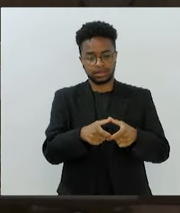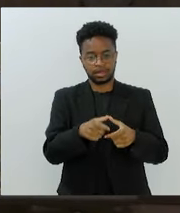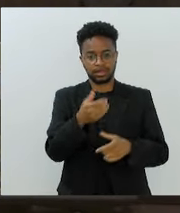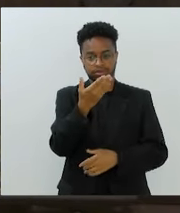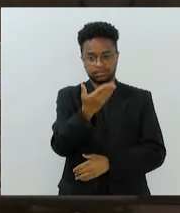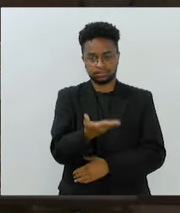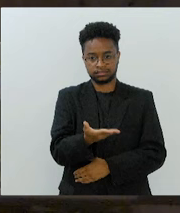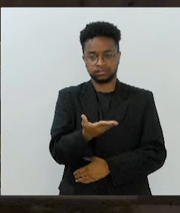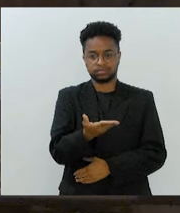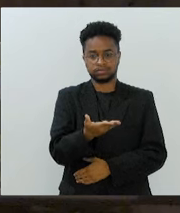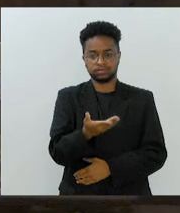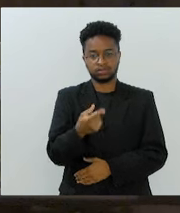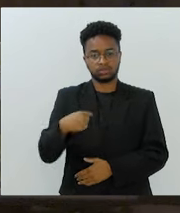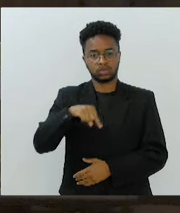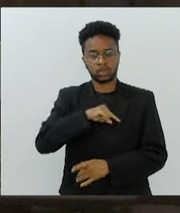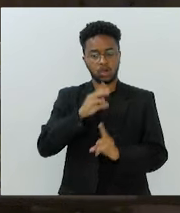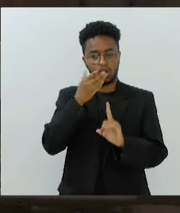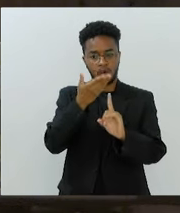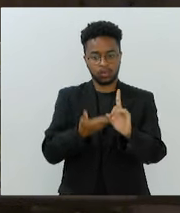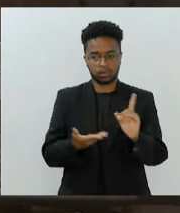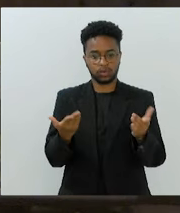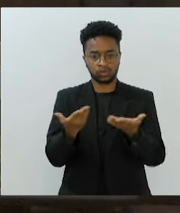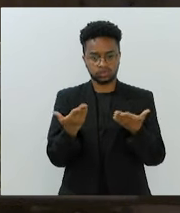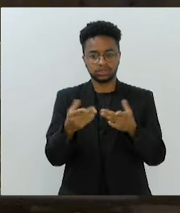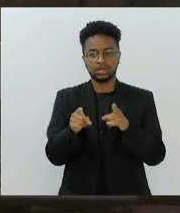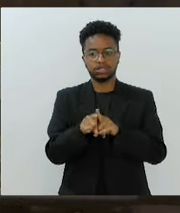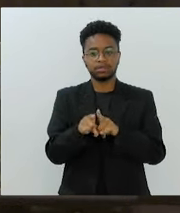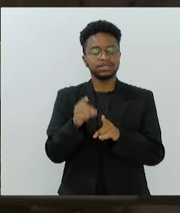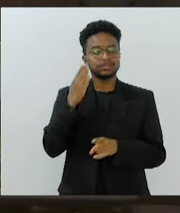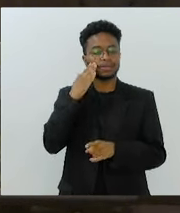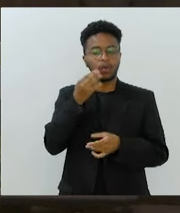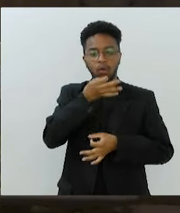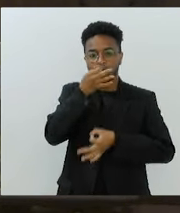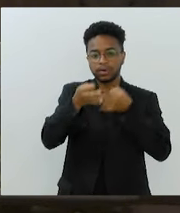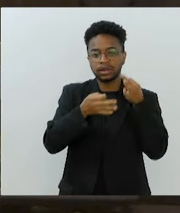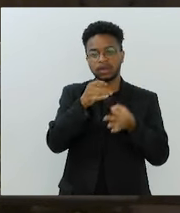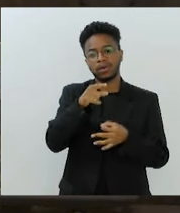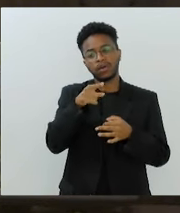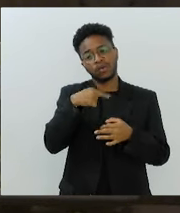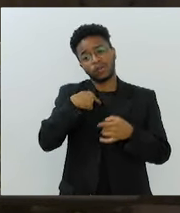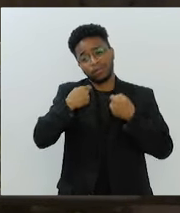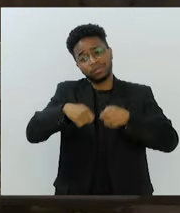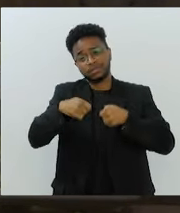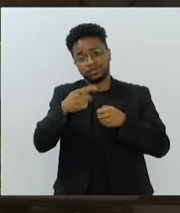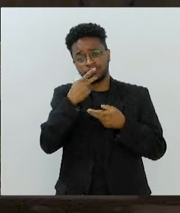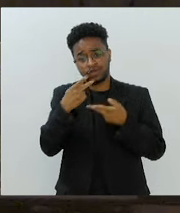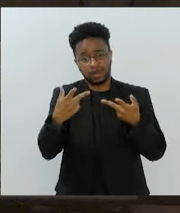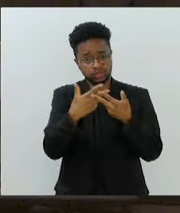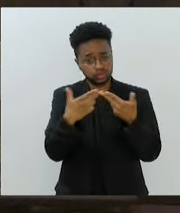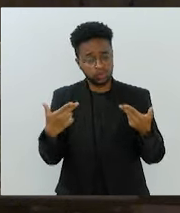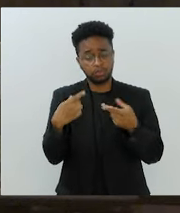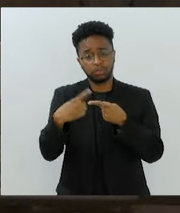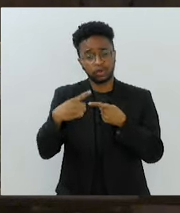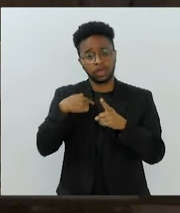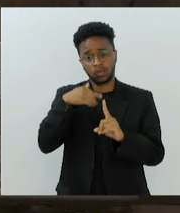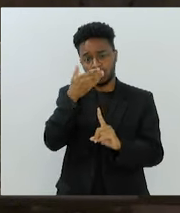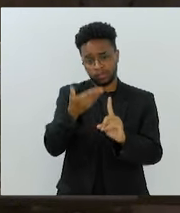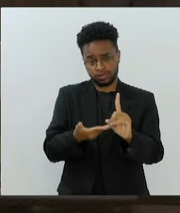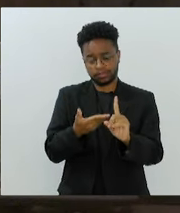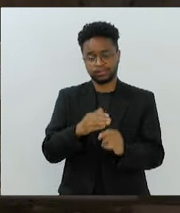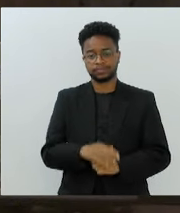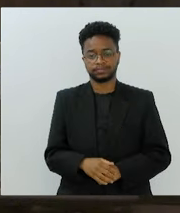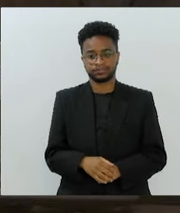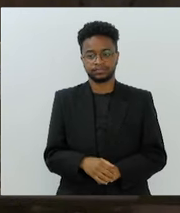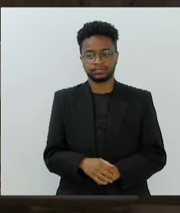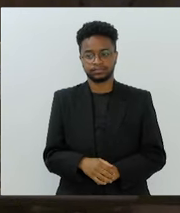do nosso homenageado e ouvir as palavras dele, eu tenho que falar alguma coisa, porque que eu resolvi fazer essa homenagem.